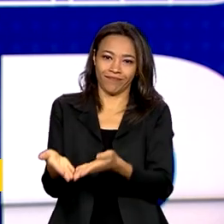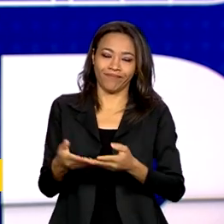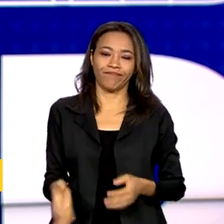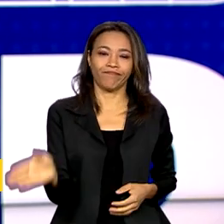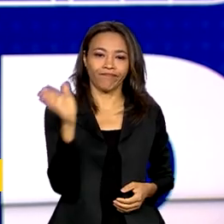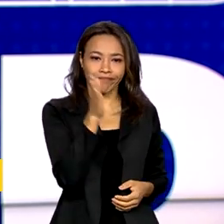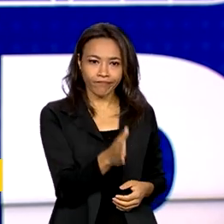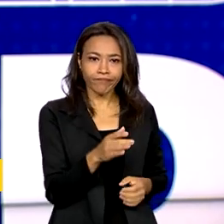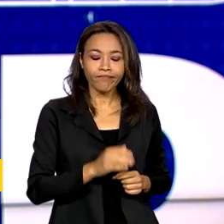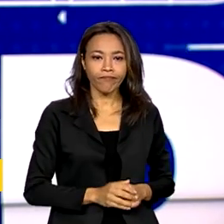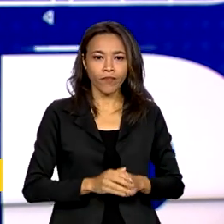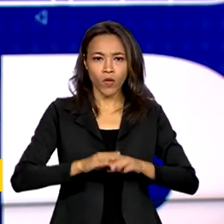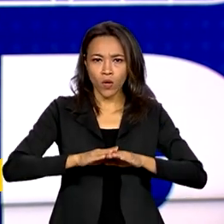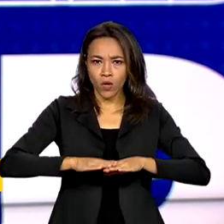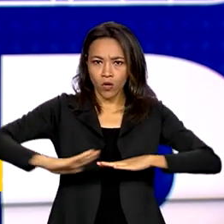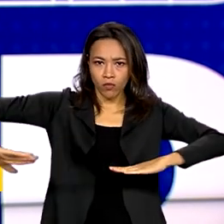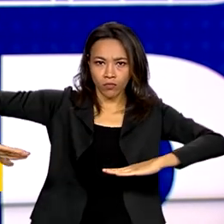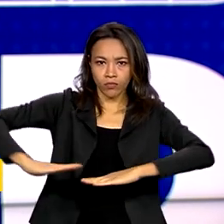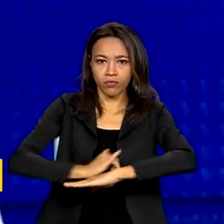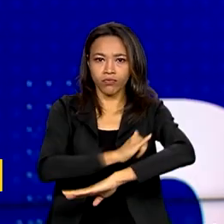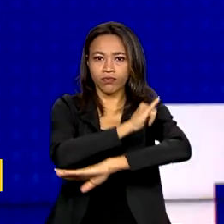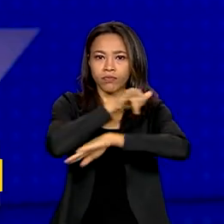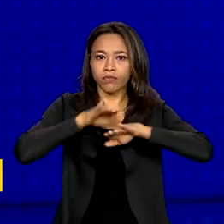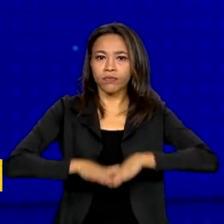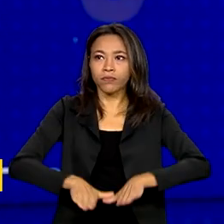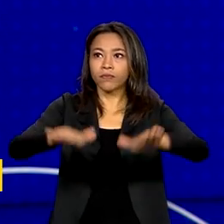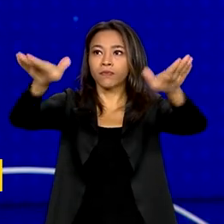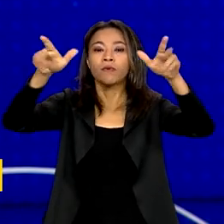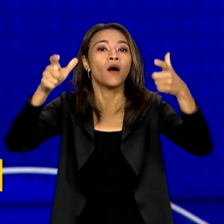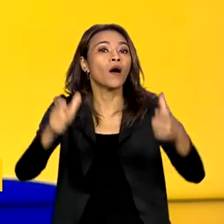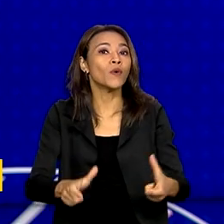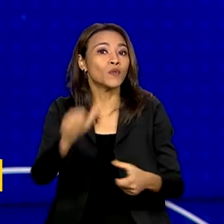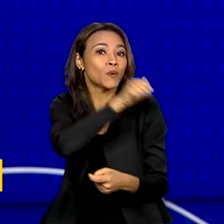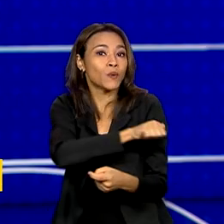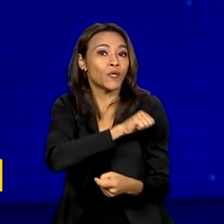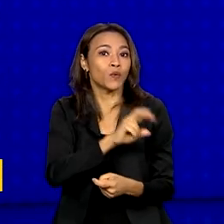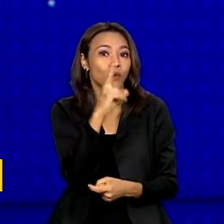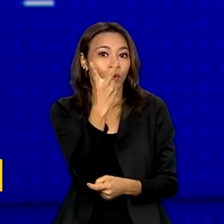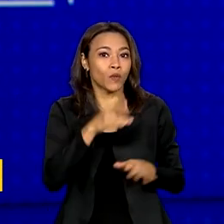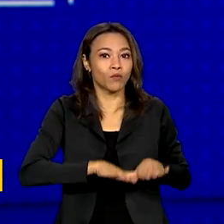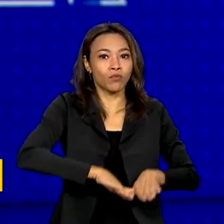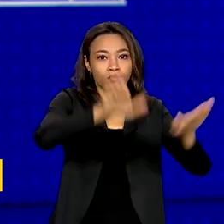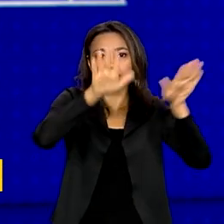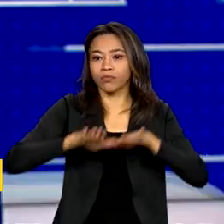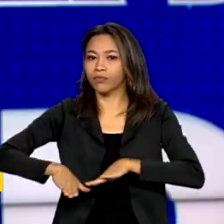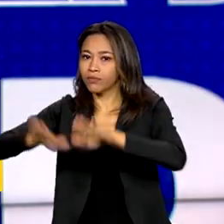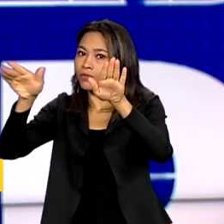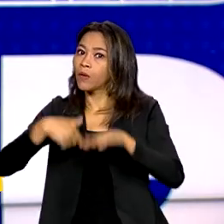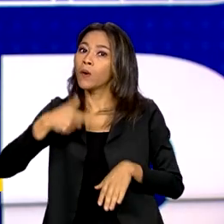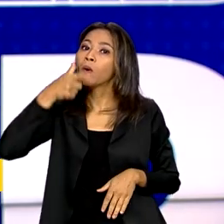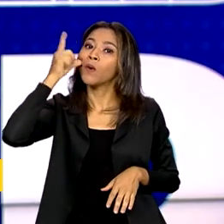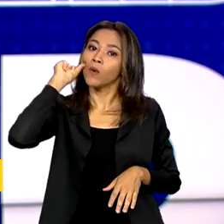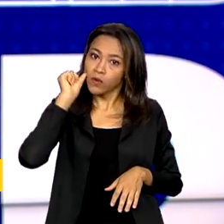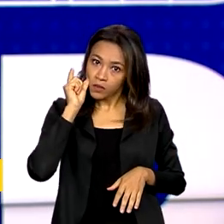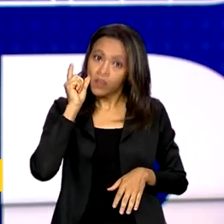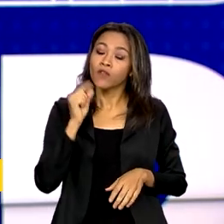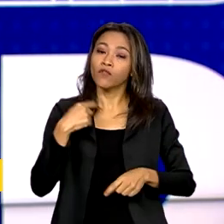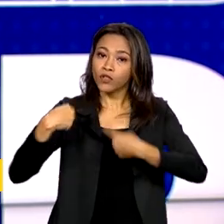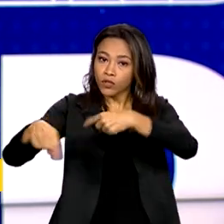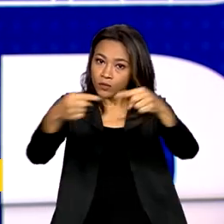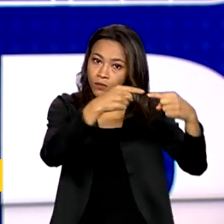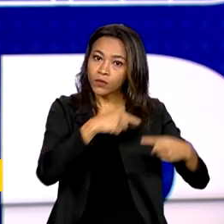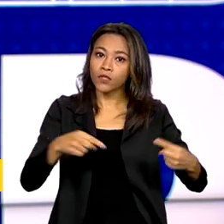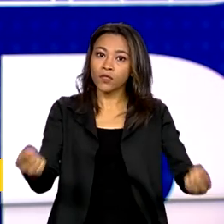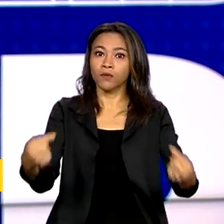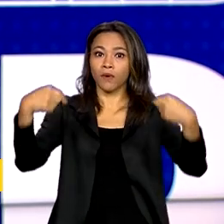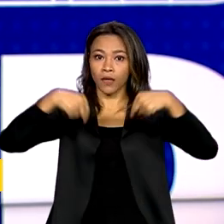O destino dos aeroportos que ficam na cidade do Rio de Janeiro, Galeão e Santos Dumont, foi discutido ontem aqui em Brasília, em